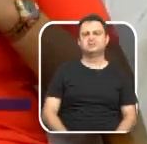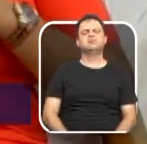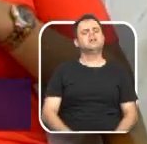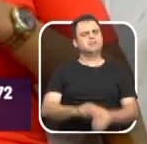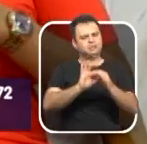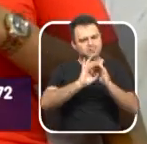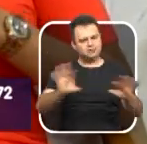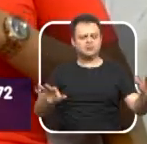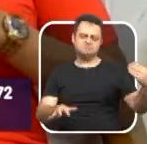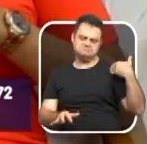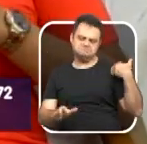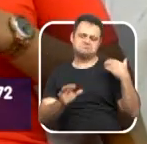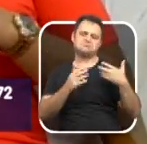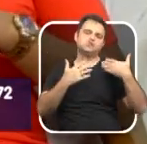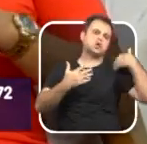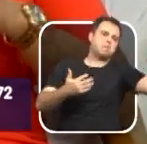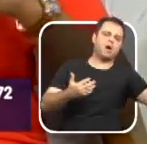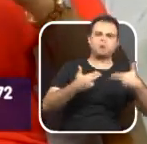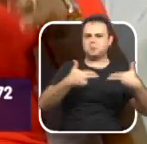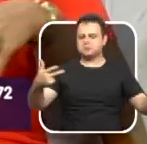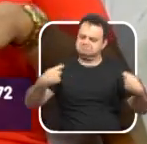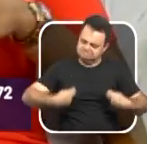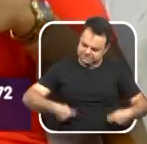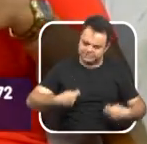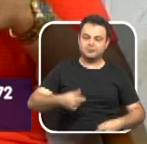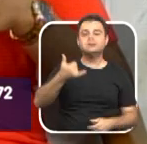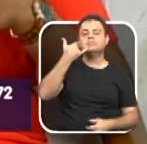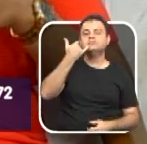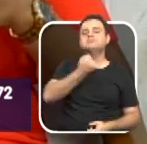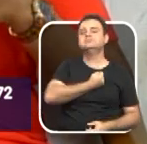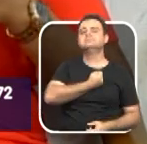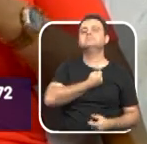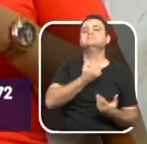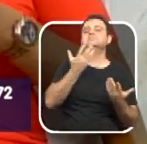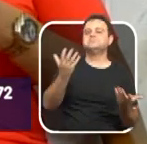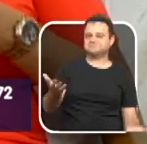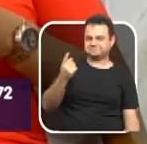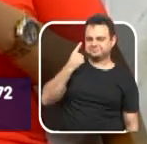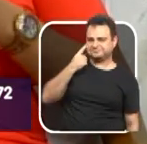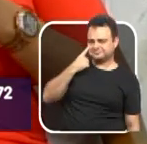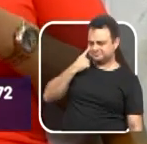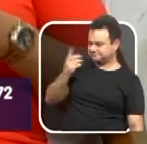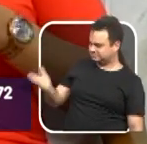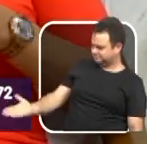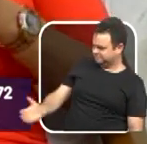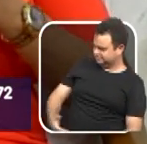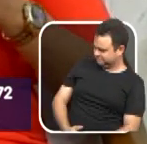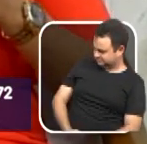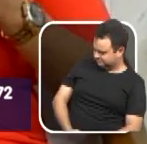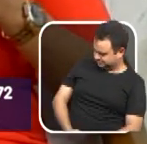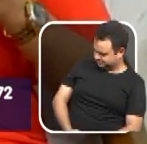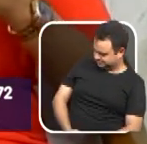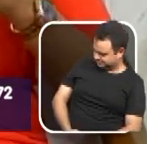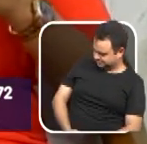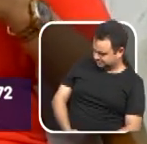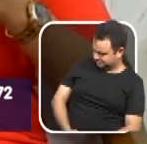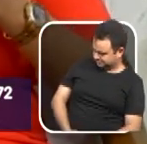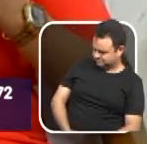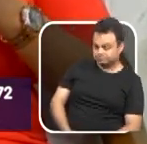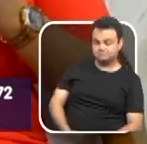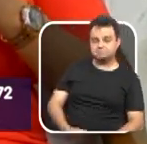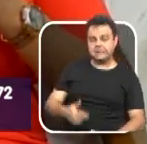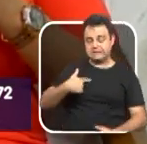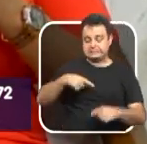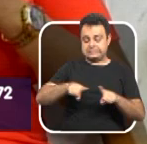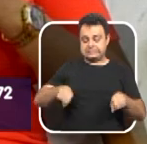disposição. Nós estamos aqui, o nosso telefone 32 14 7773. Nós temos uma equipe